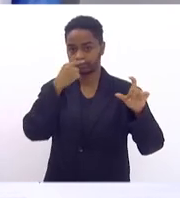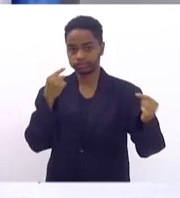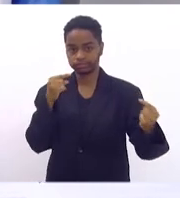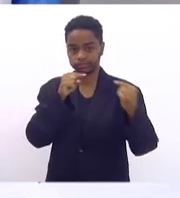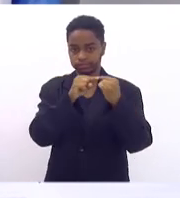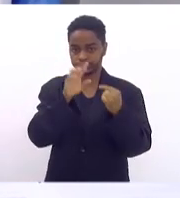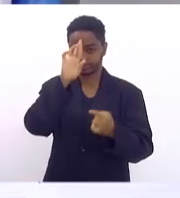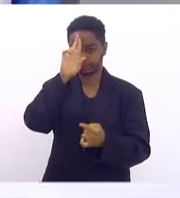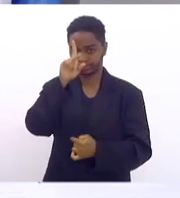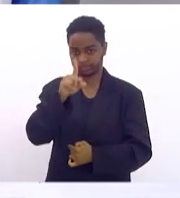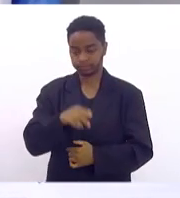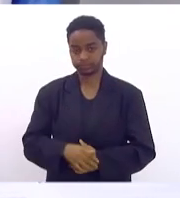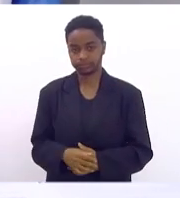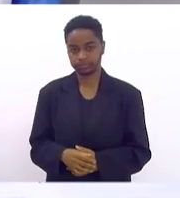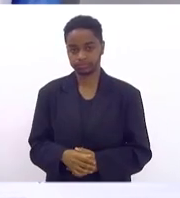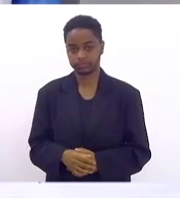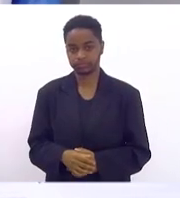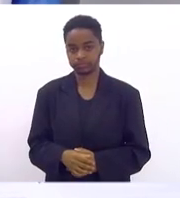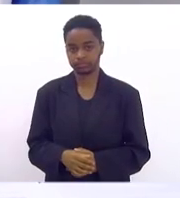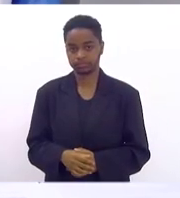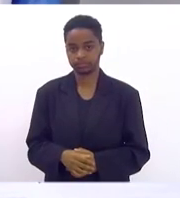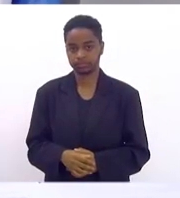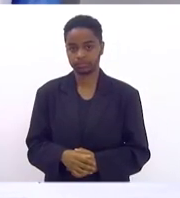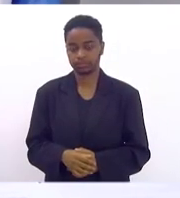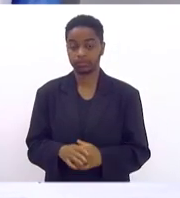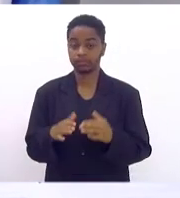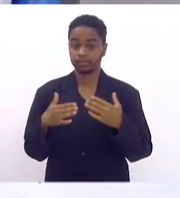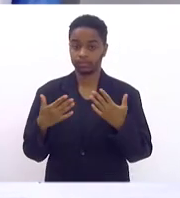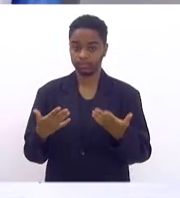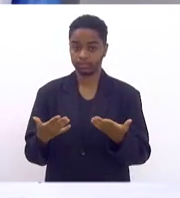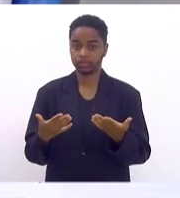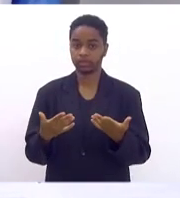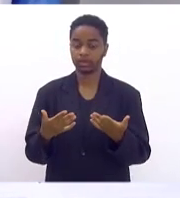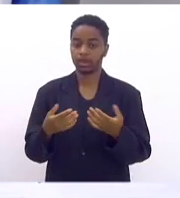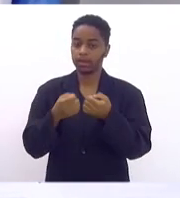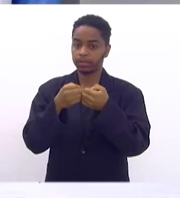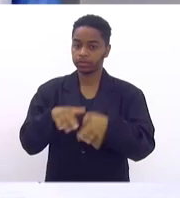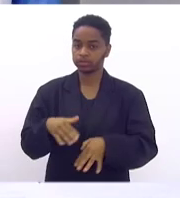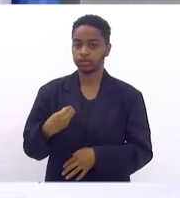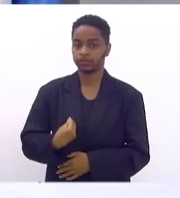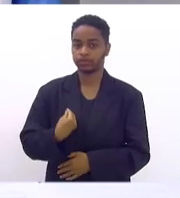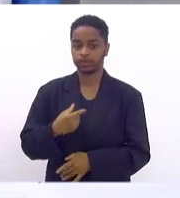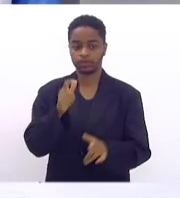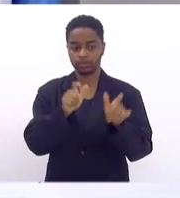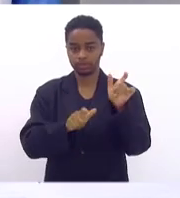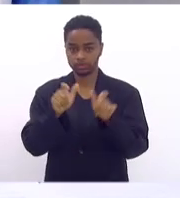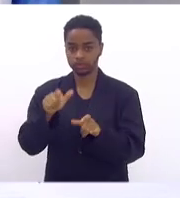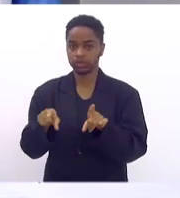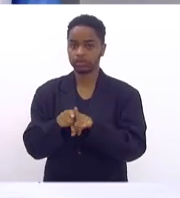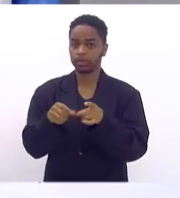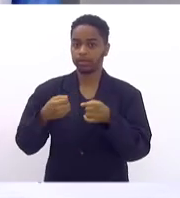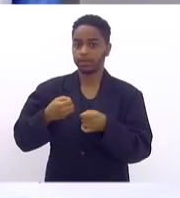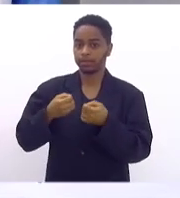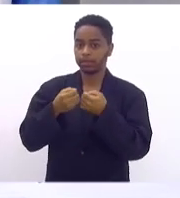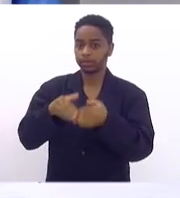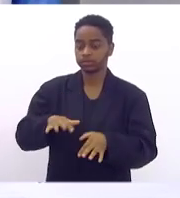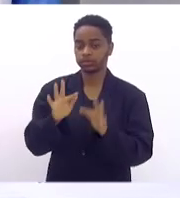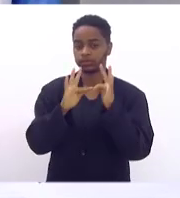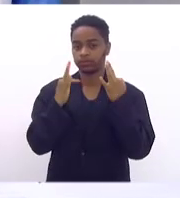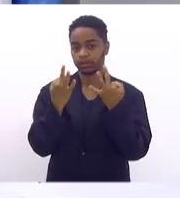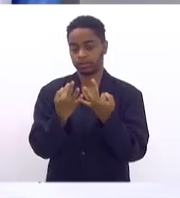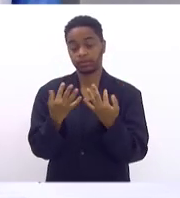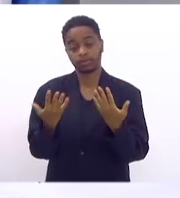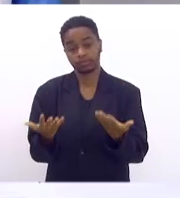equivocado, de reconhecimento fotográfico. Então, isso mexe com a vida das pessoas, isso mexe com a vida das suas famílias. Essa não